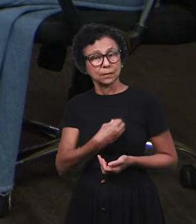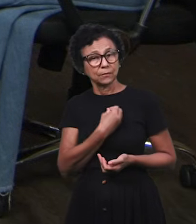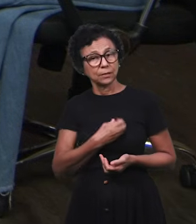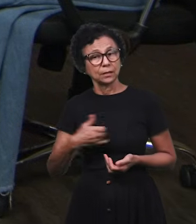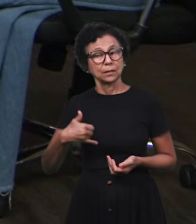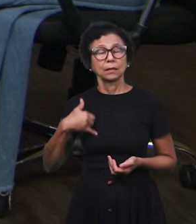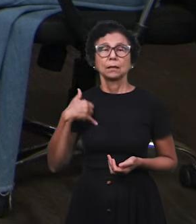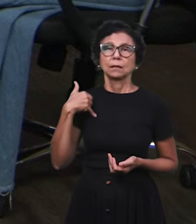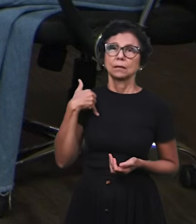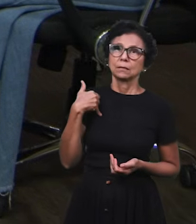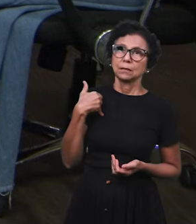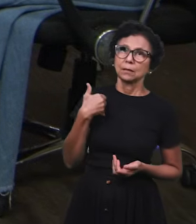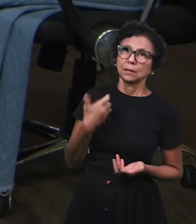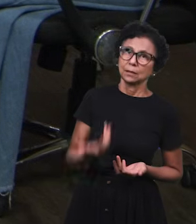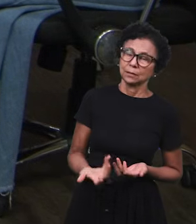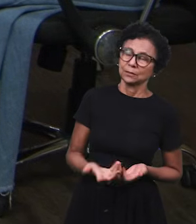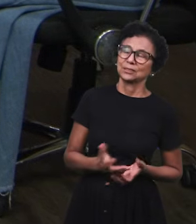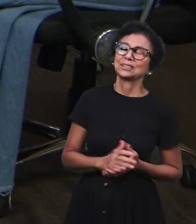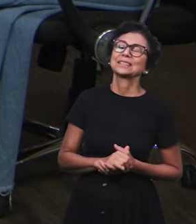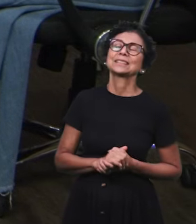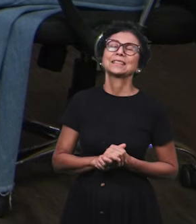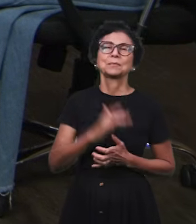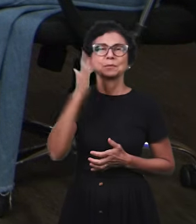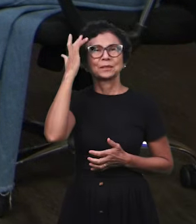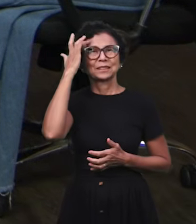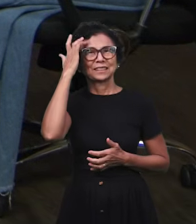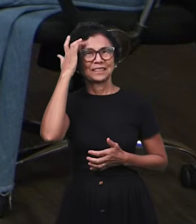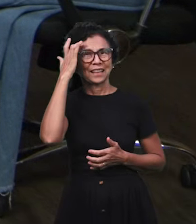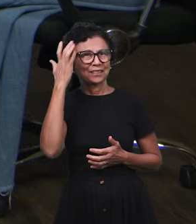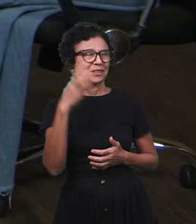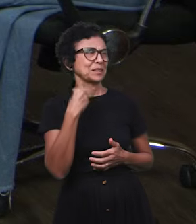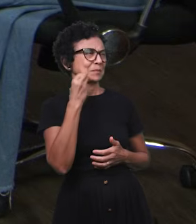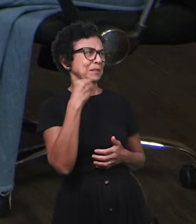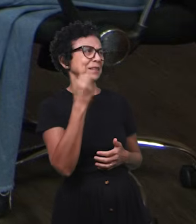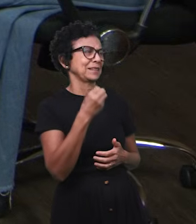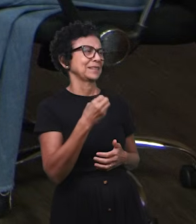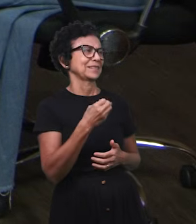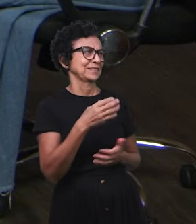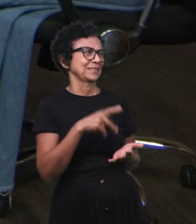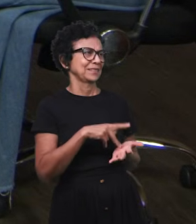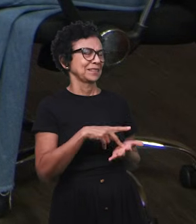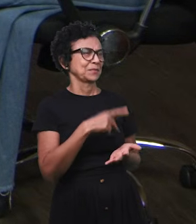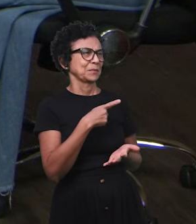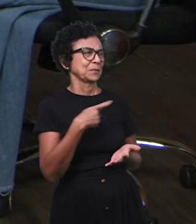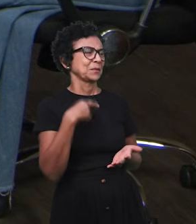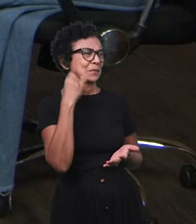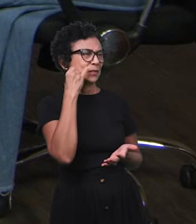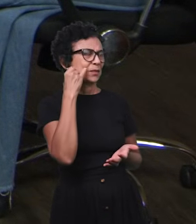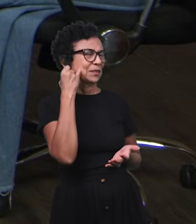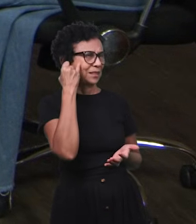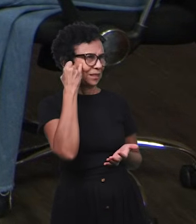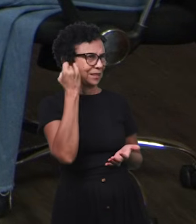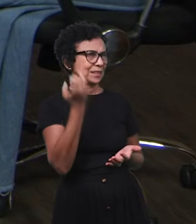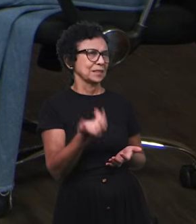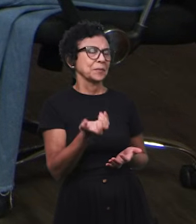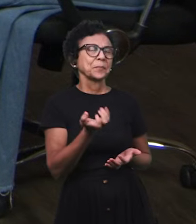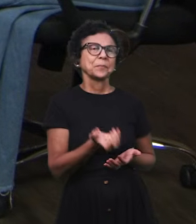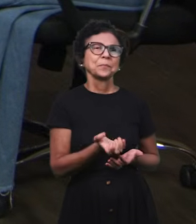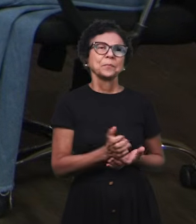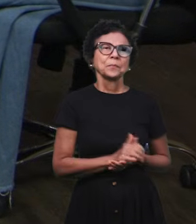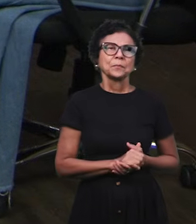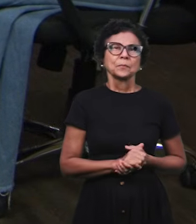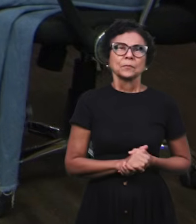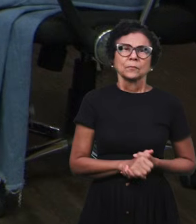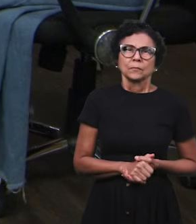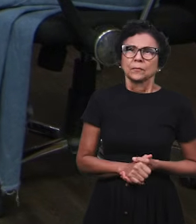vivemos, vocês vão passar por isso ainda. Então, eu penso o seguinte, verifica o que você gosta, o